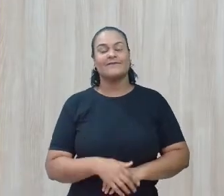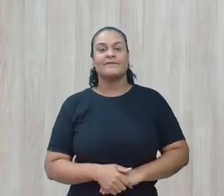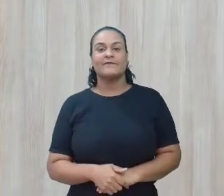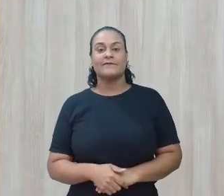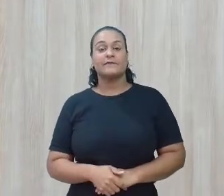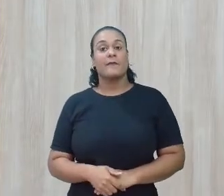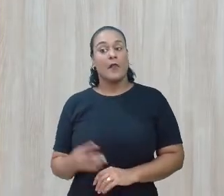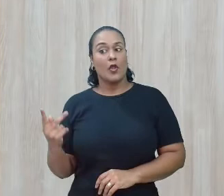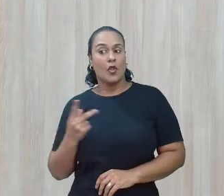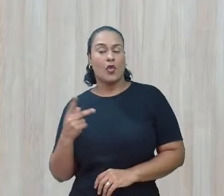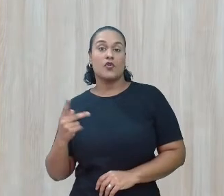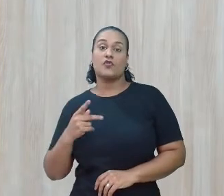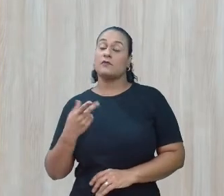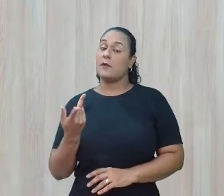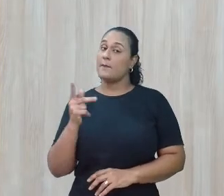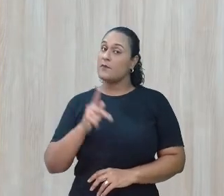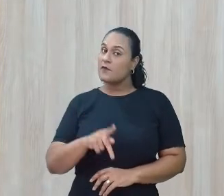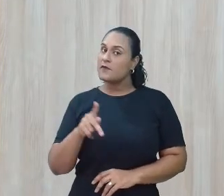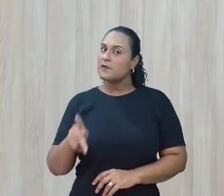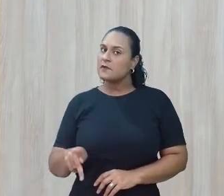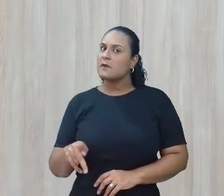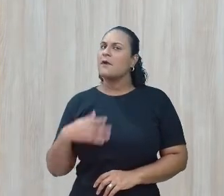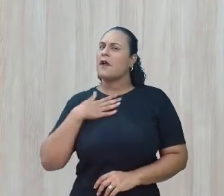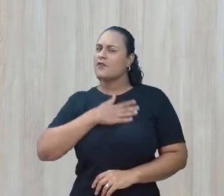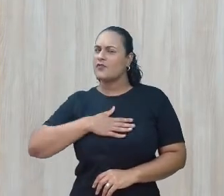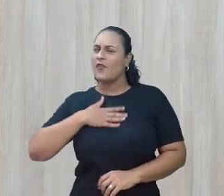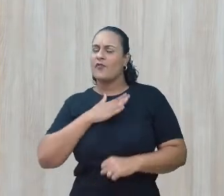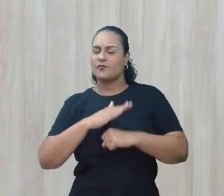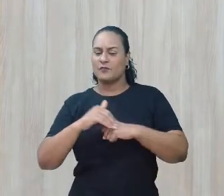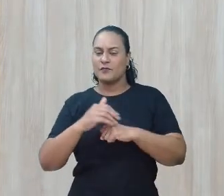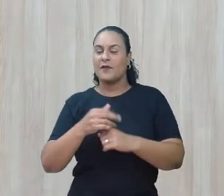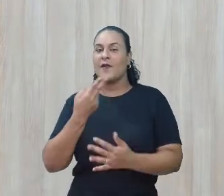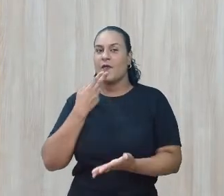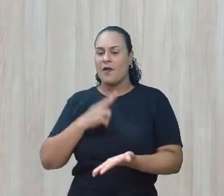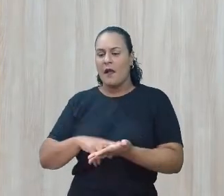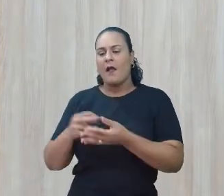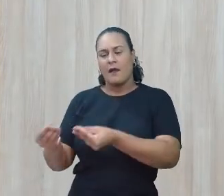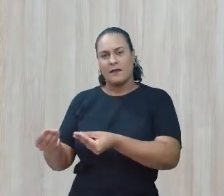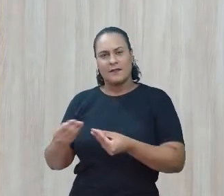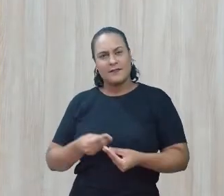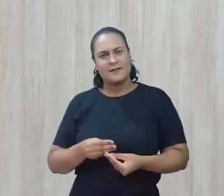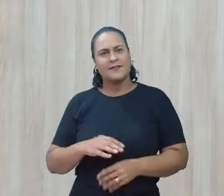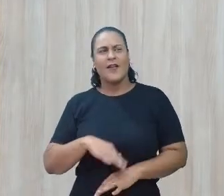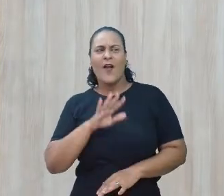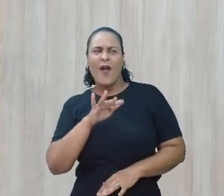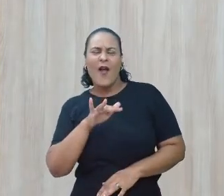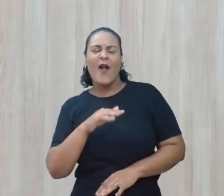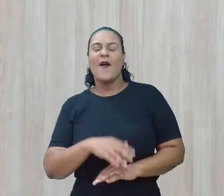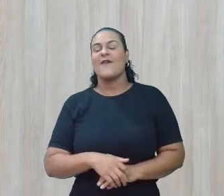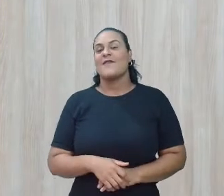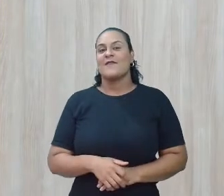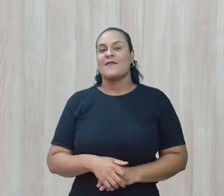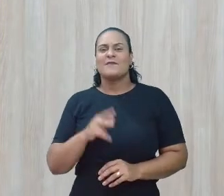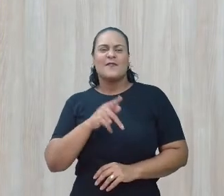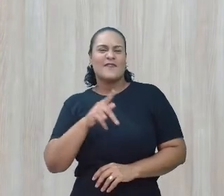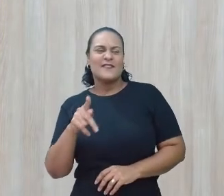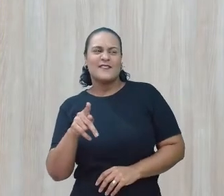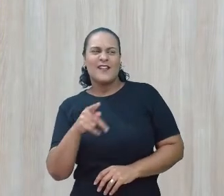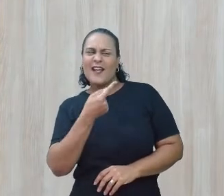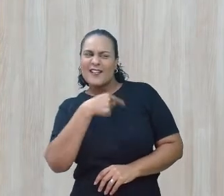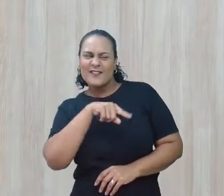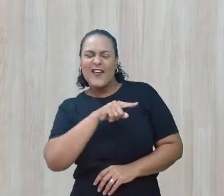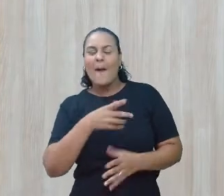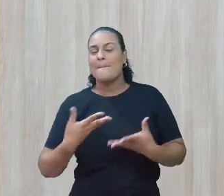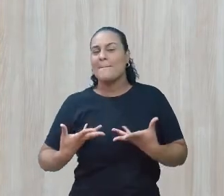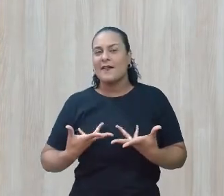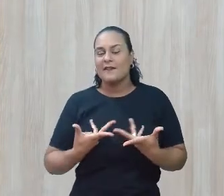é professor, a gente gosta de receber um afeto, uma cartinha, dizendo, professora, você é ótima, aprendo muito com você. É